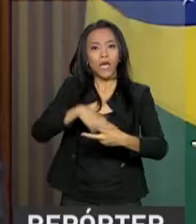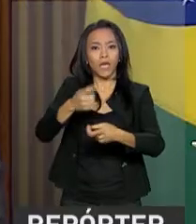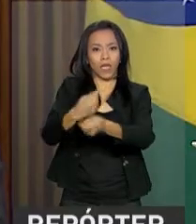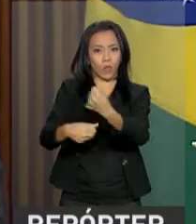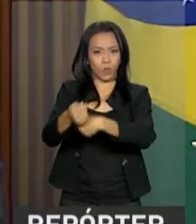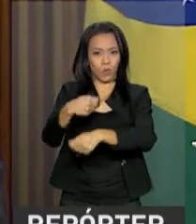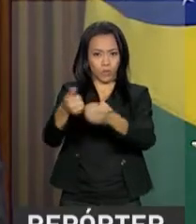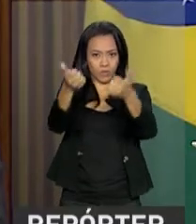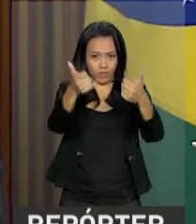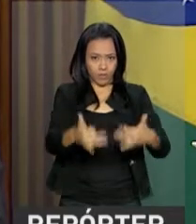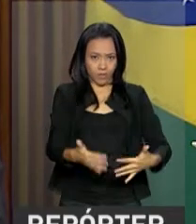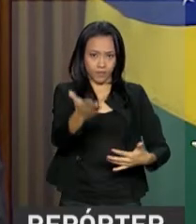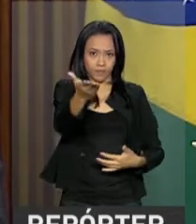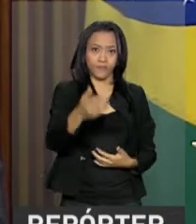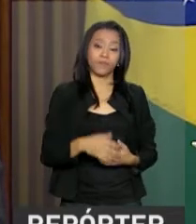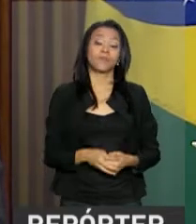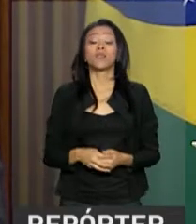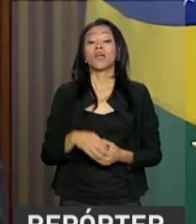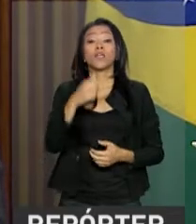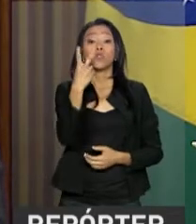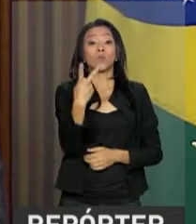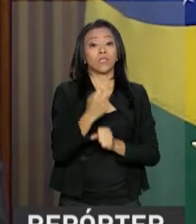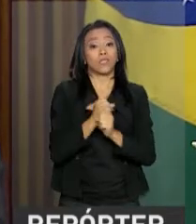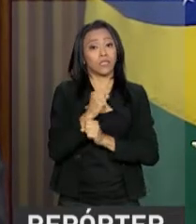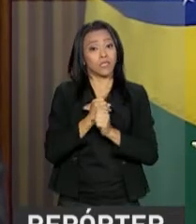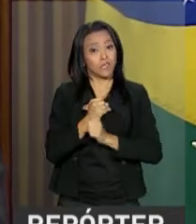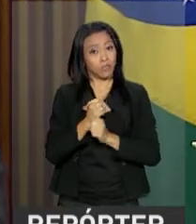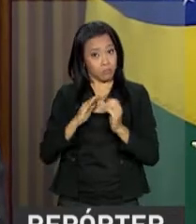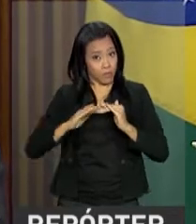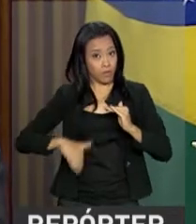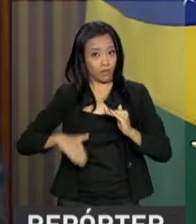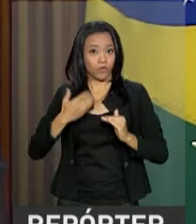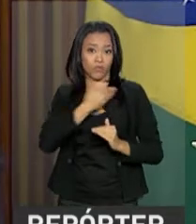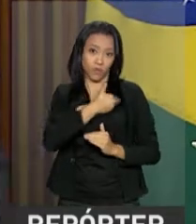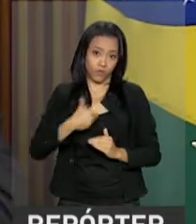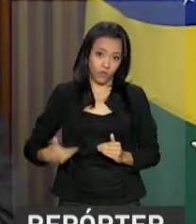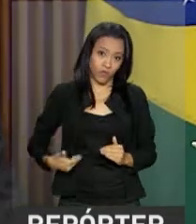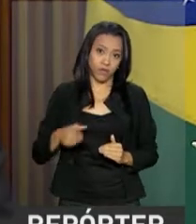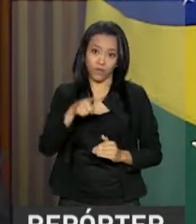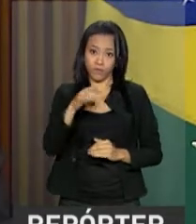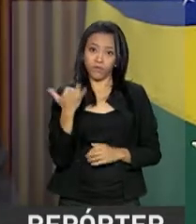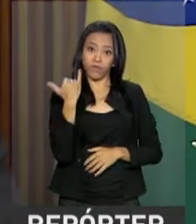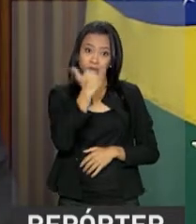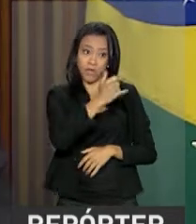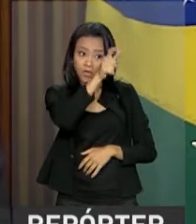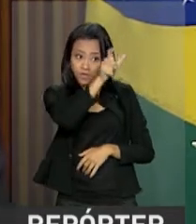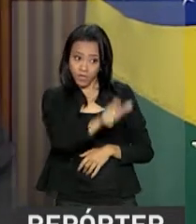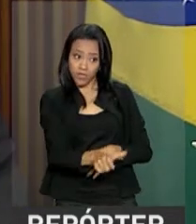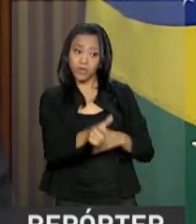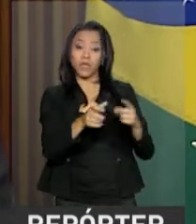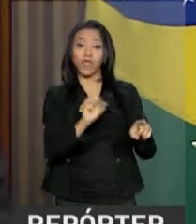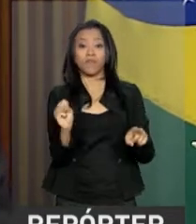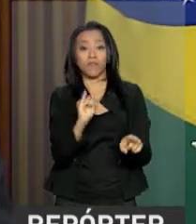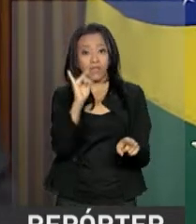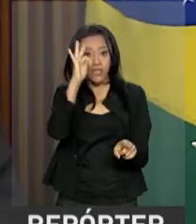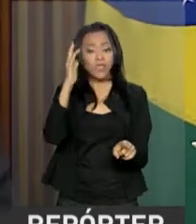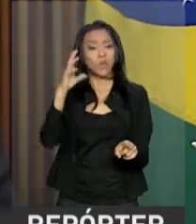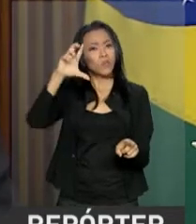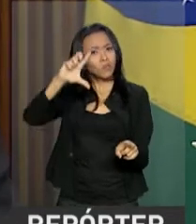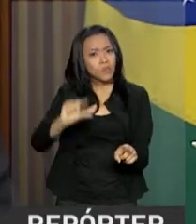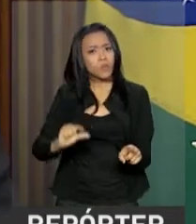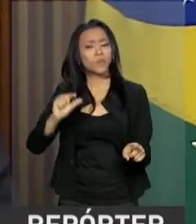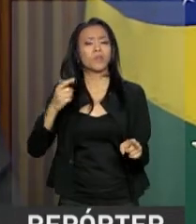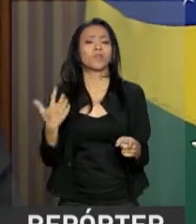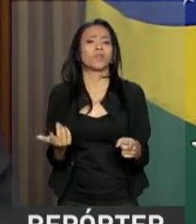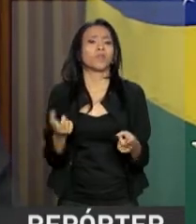nestes menos de dois anos de governo quando se fala doutor iran a na inflação que caiu a menos de três pontos